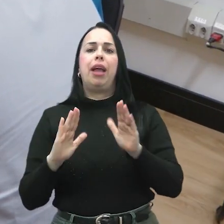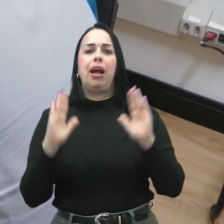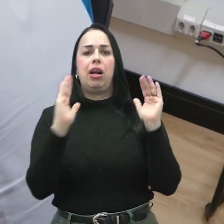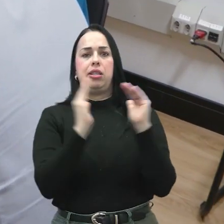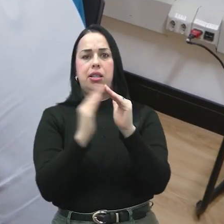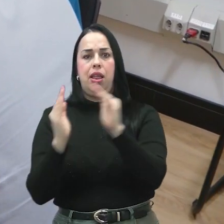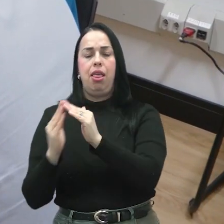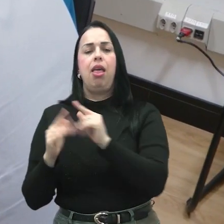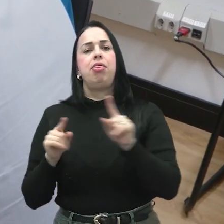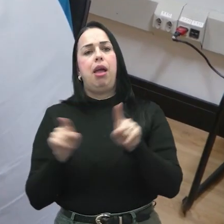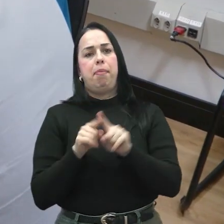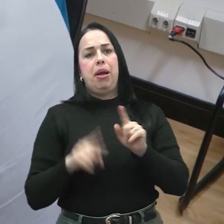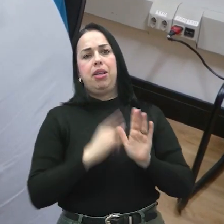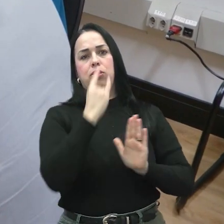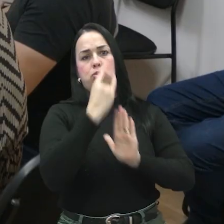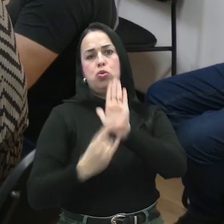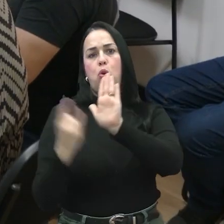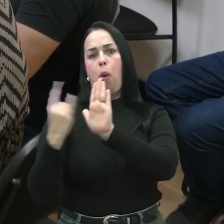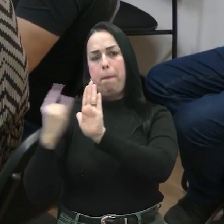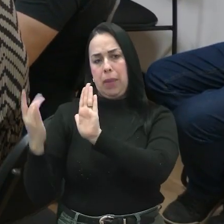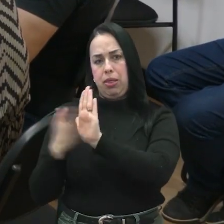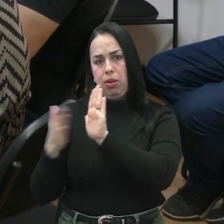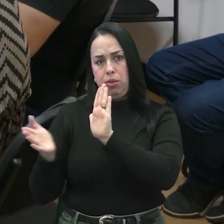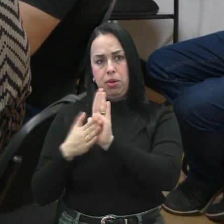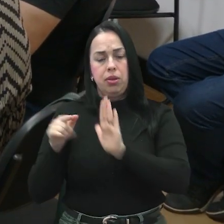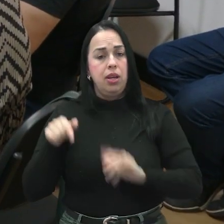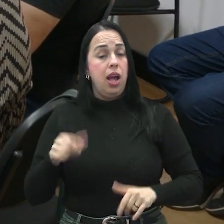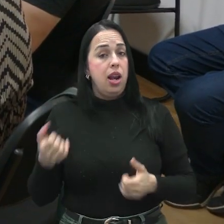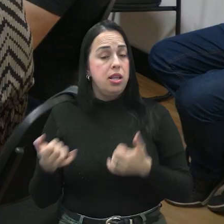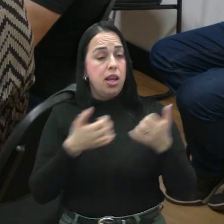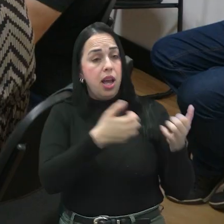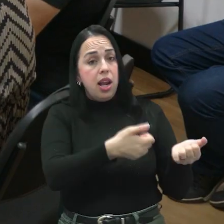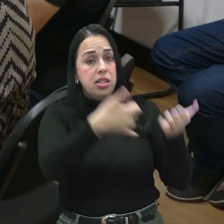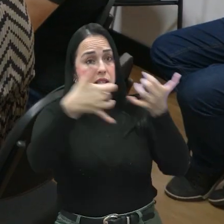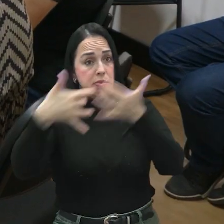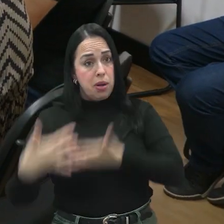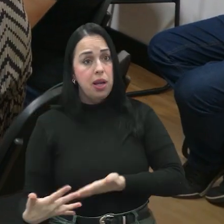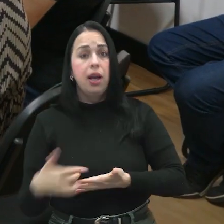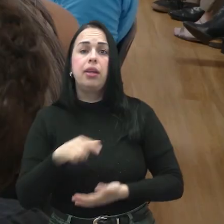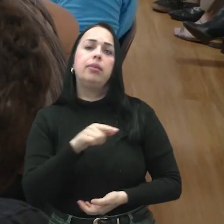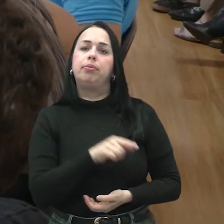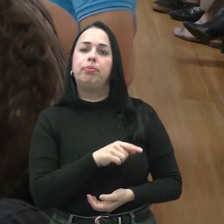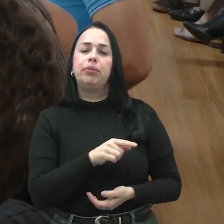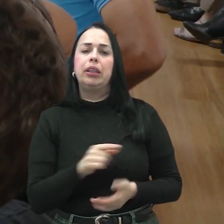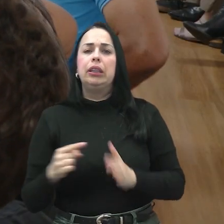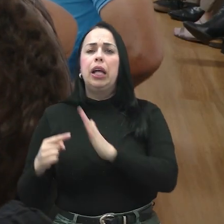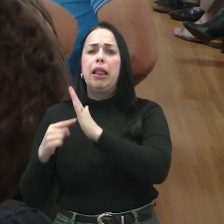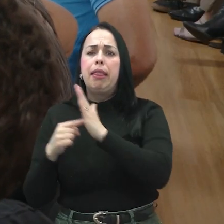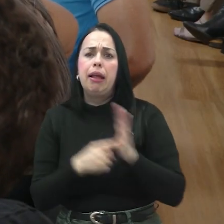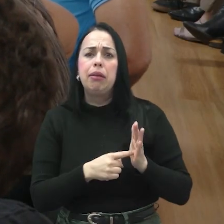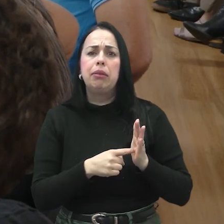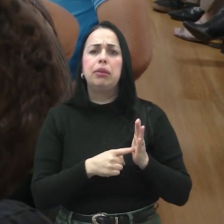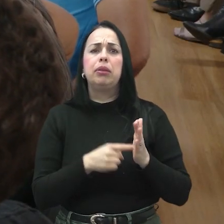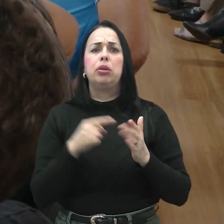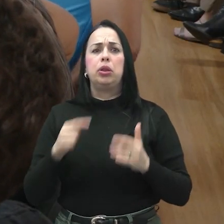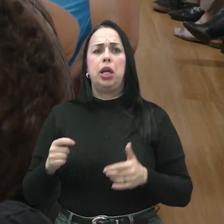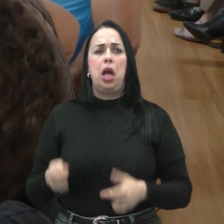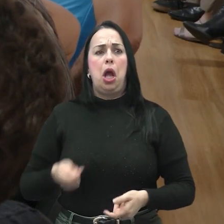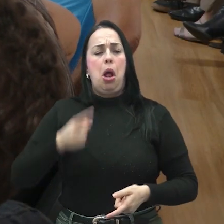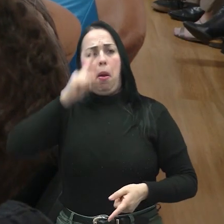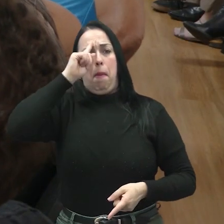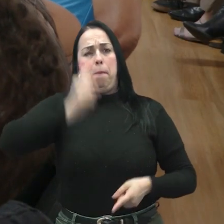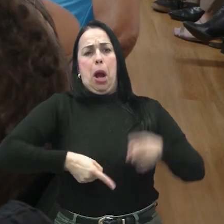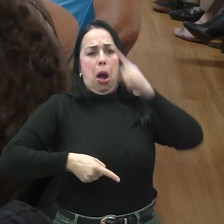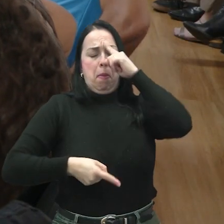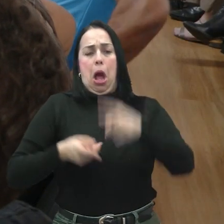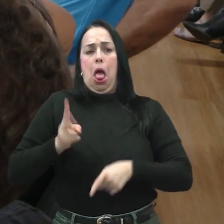e Regularização Fundiária. Eles relataram aos vereadores denúncias de excesso de